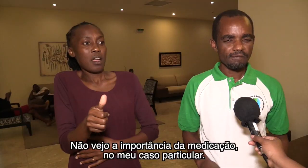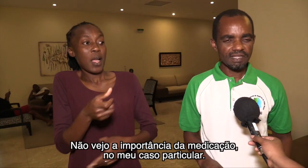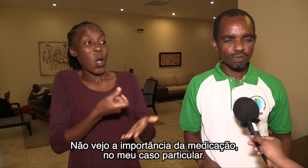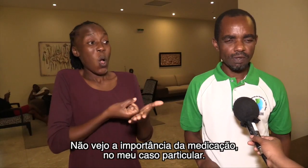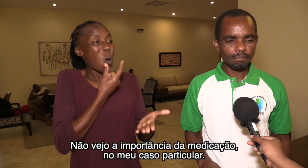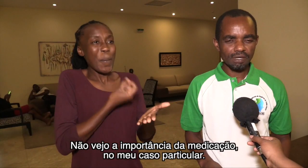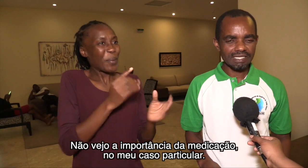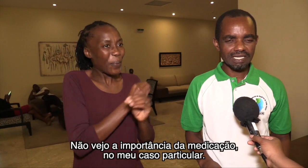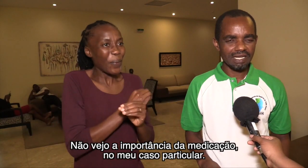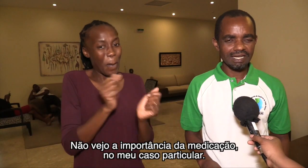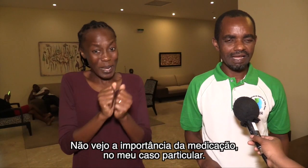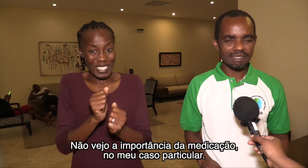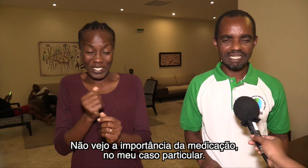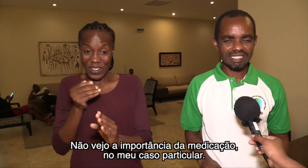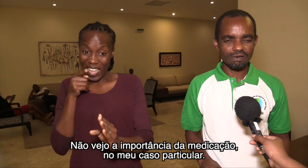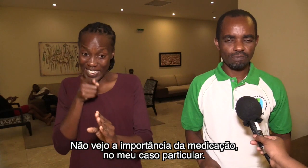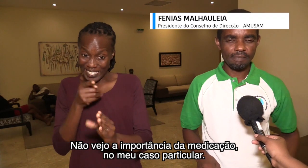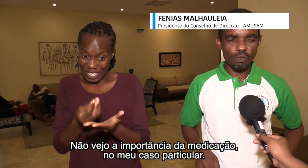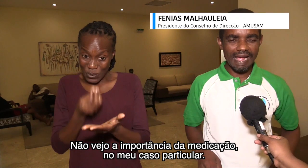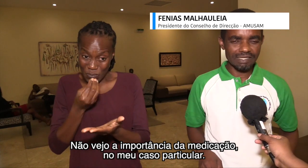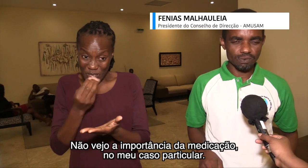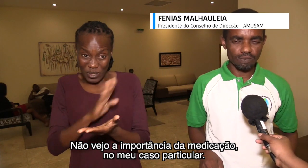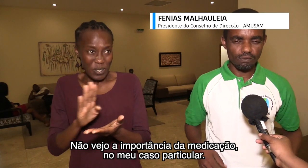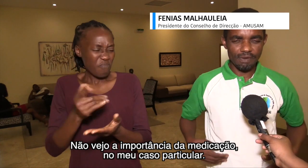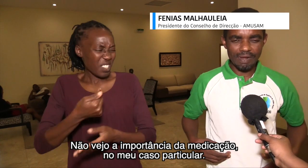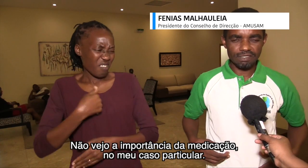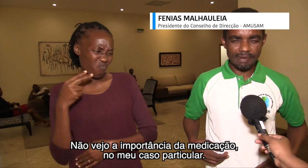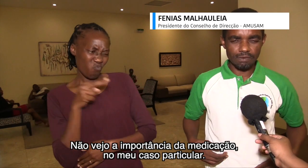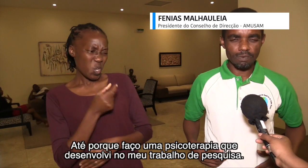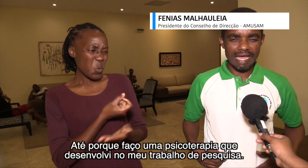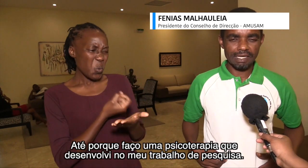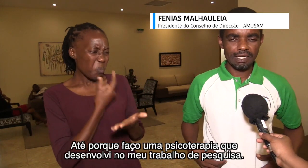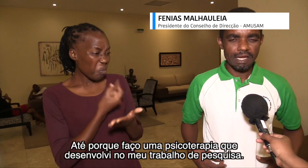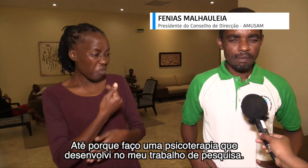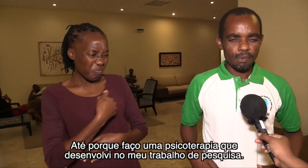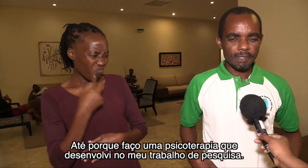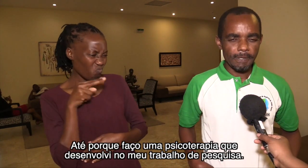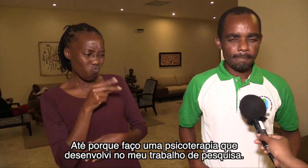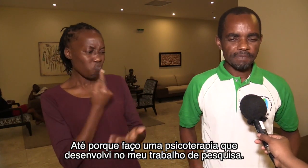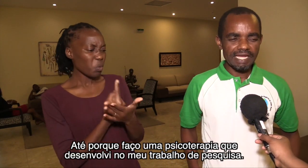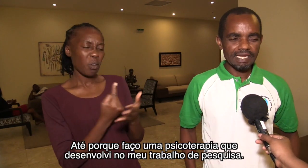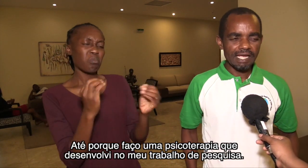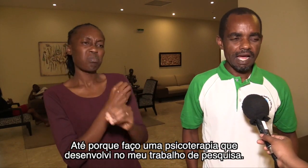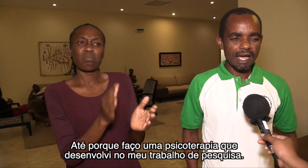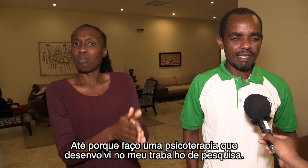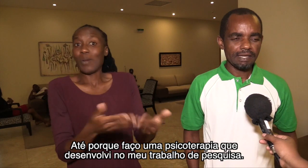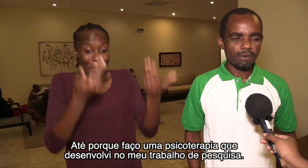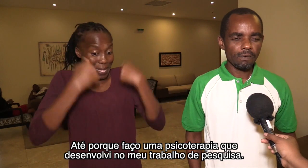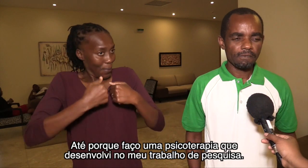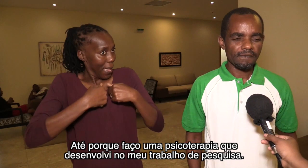Eu não vejo a importância da medicação no meu caso, no meu caso particular, porque até